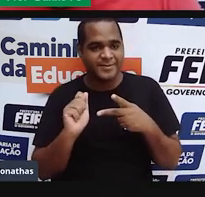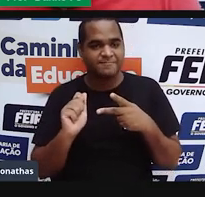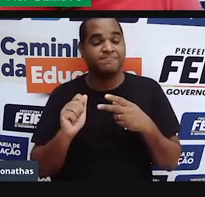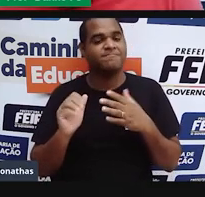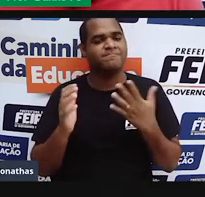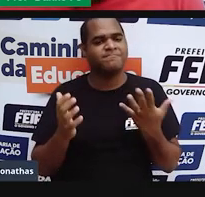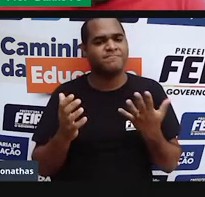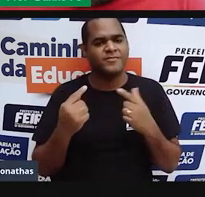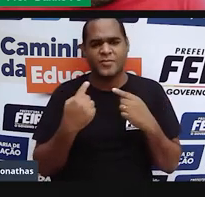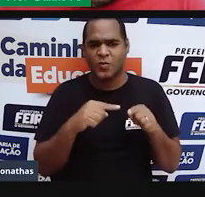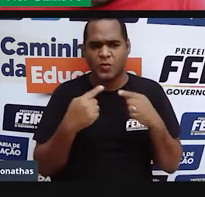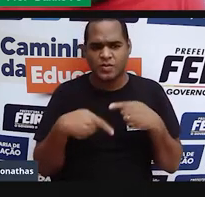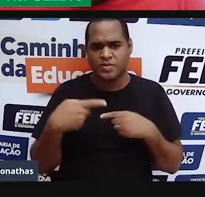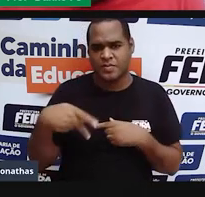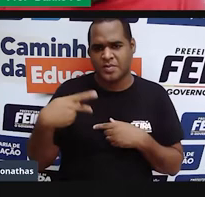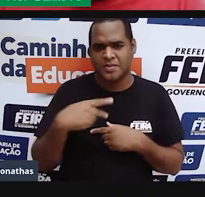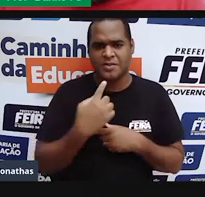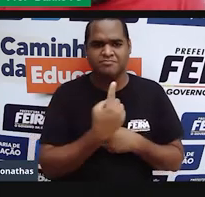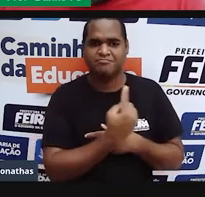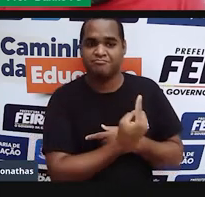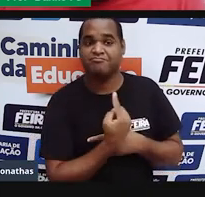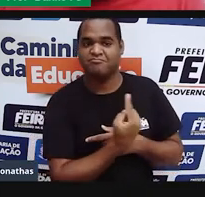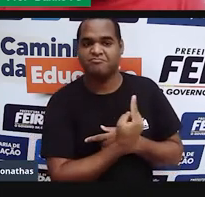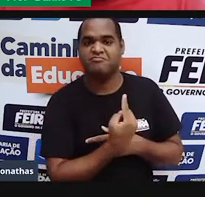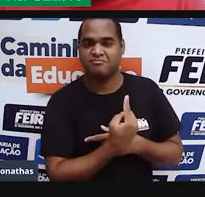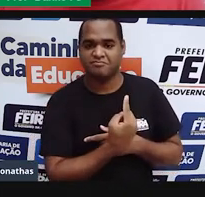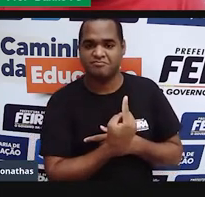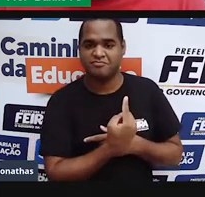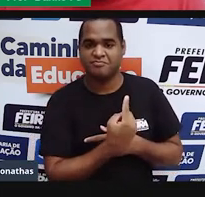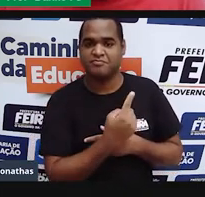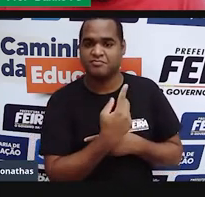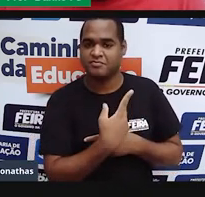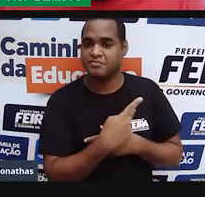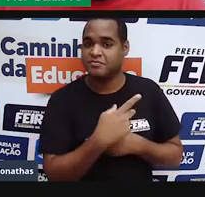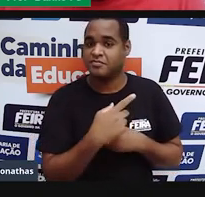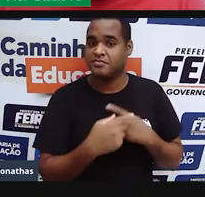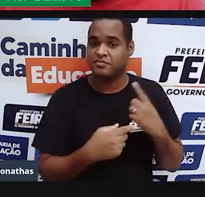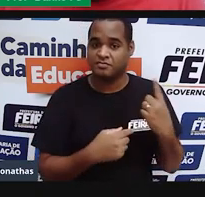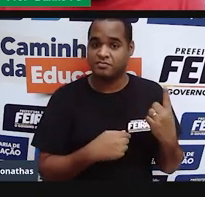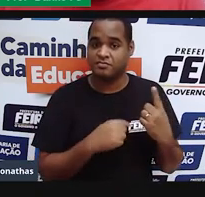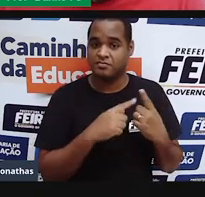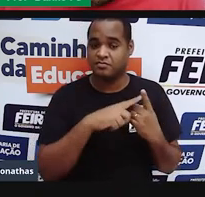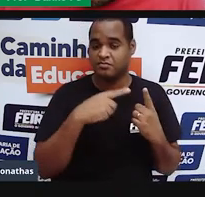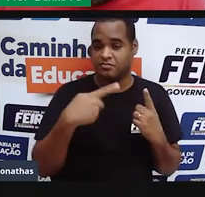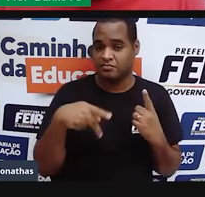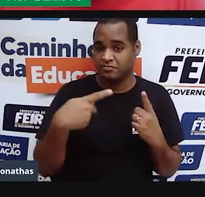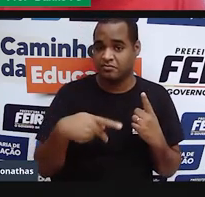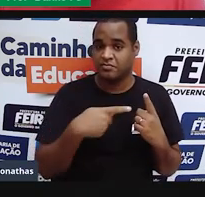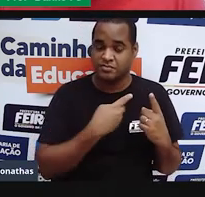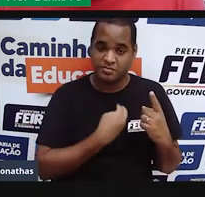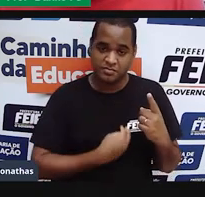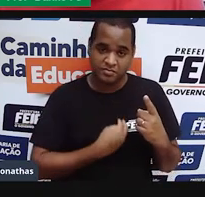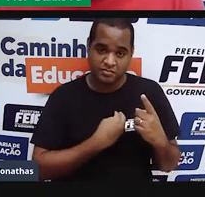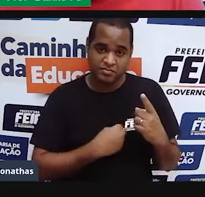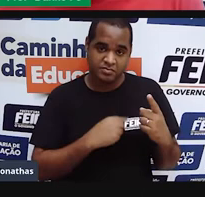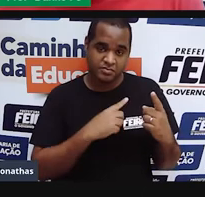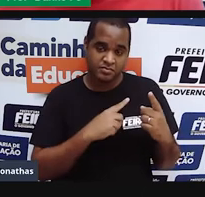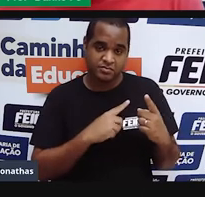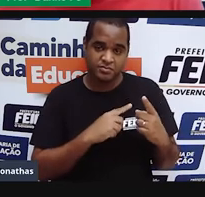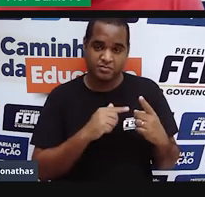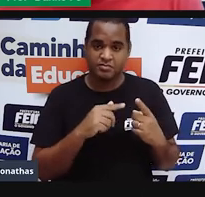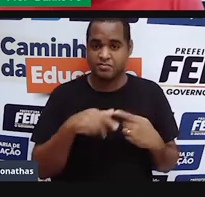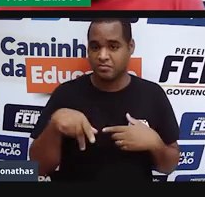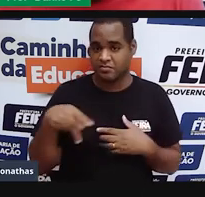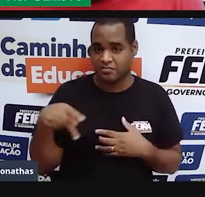o Paraguai. Professor, mas o Paraguai sozinho fez guerra contra esses três países? O Paraguai hoje é um país